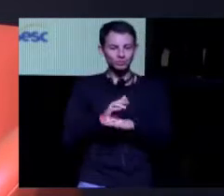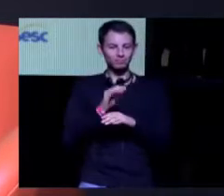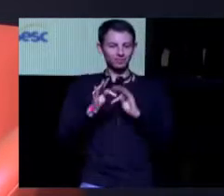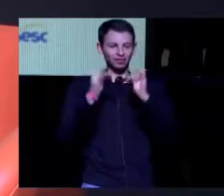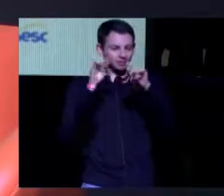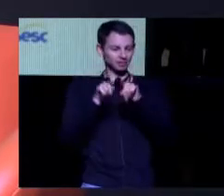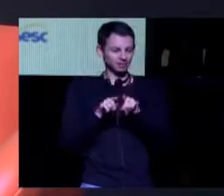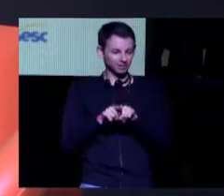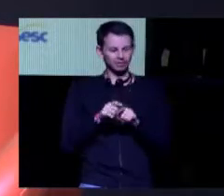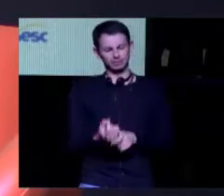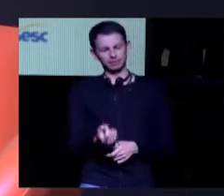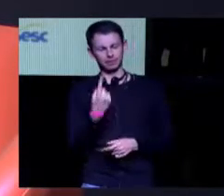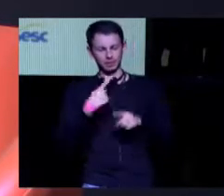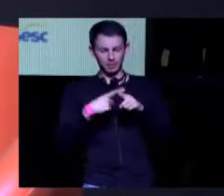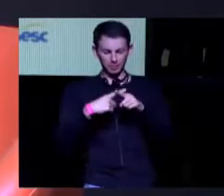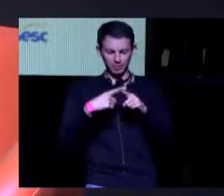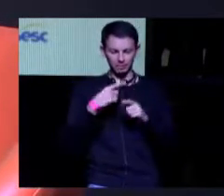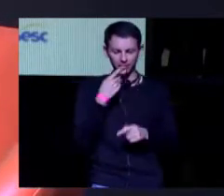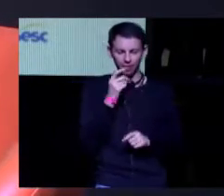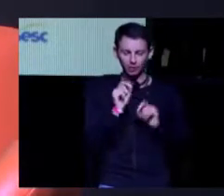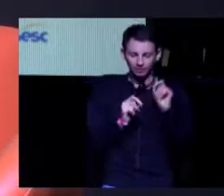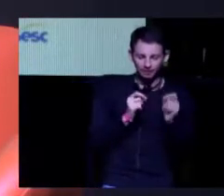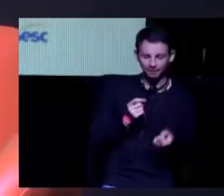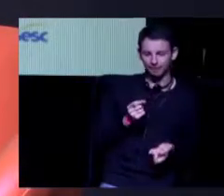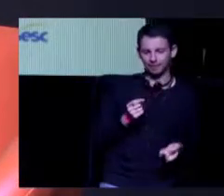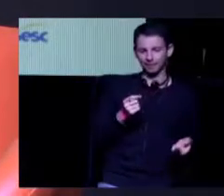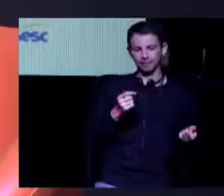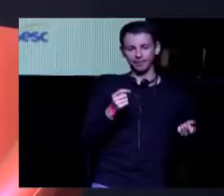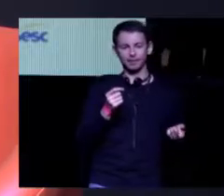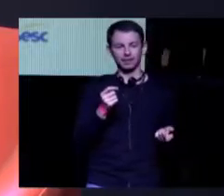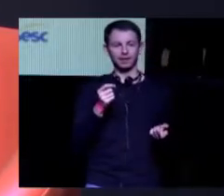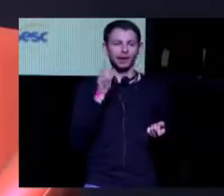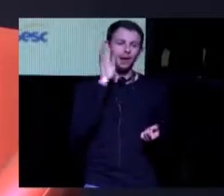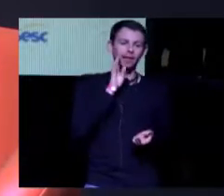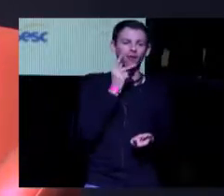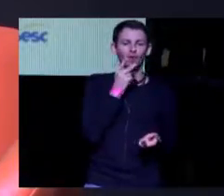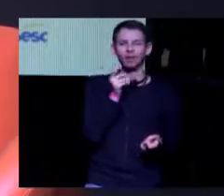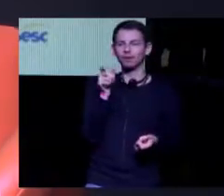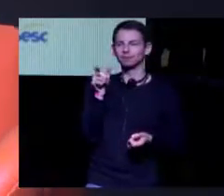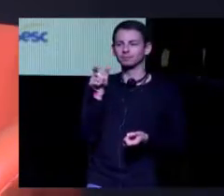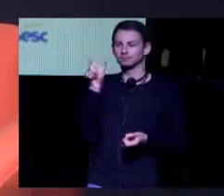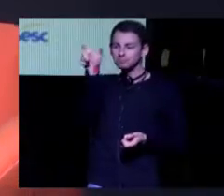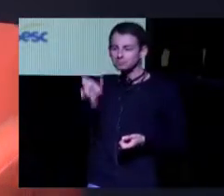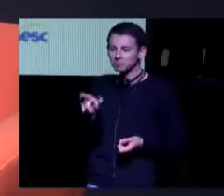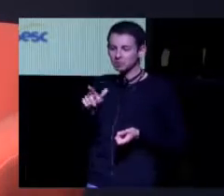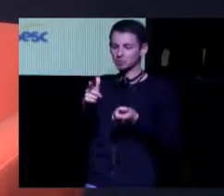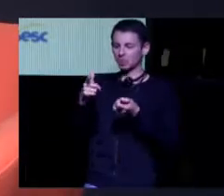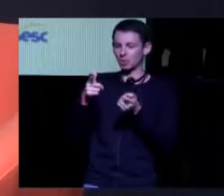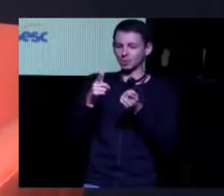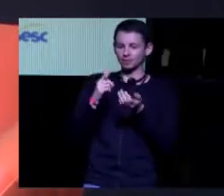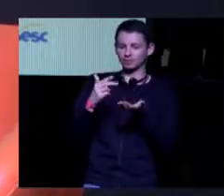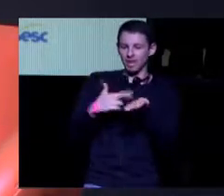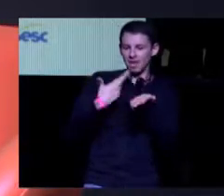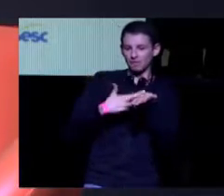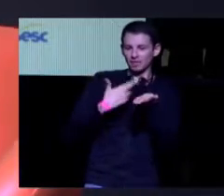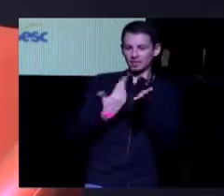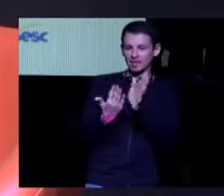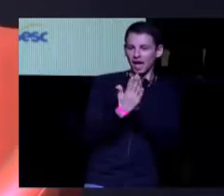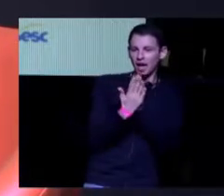estranho, né? É legal falar do maker, é legal falar do cara que é capa de revista, da pessoa que dá entrevista, da pessoa